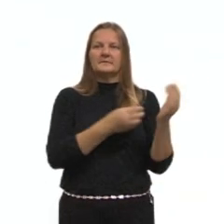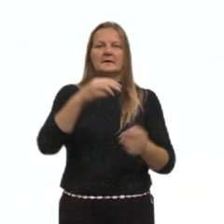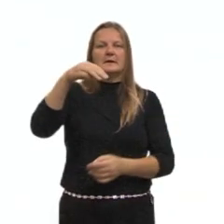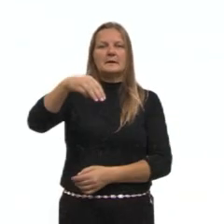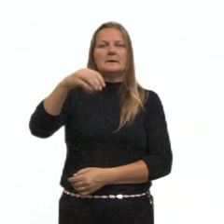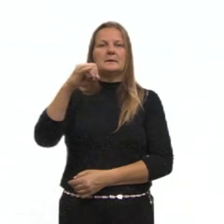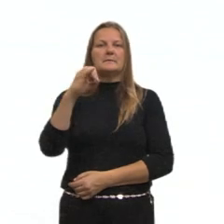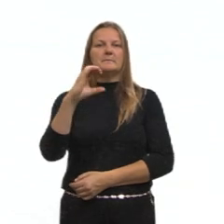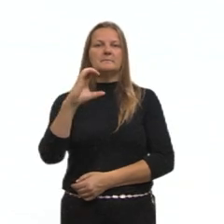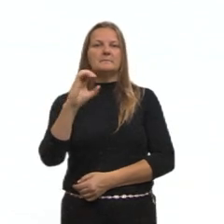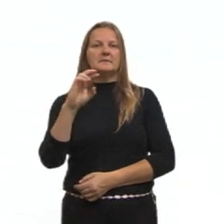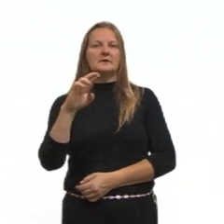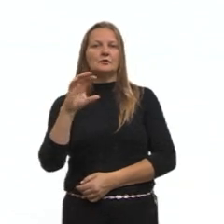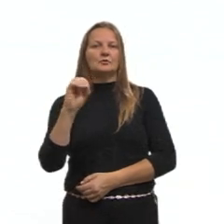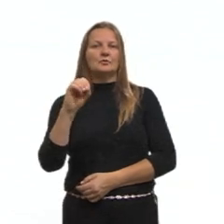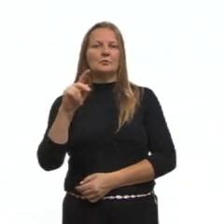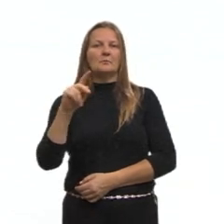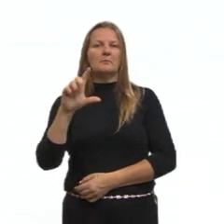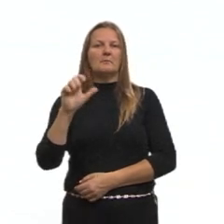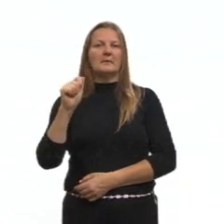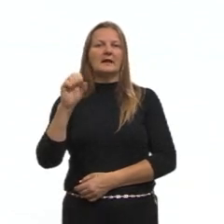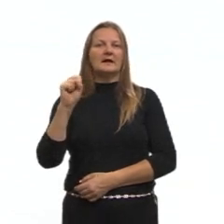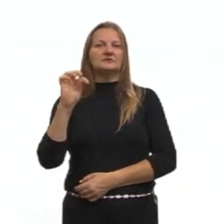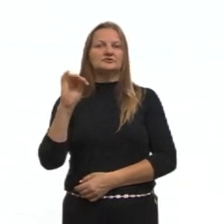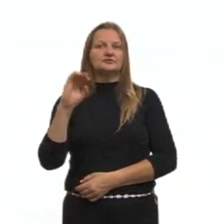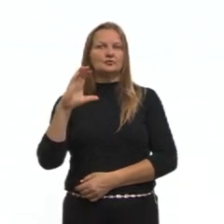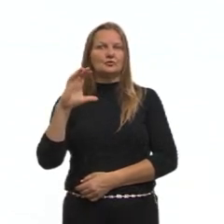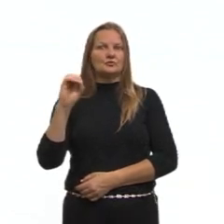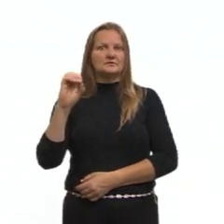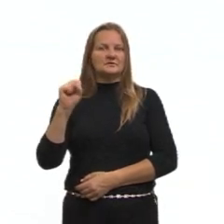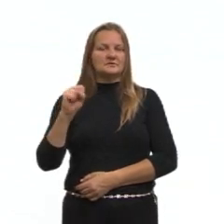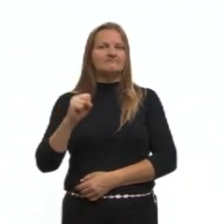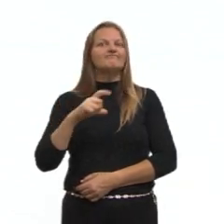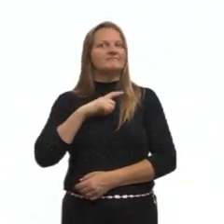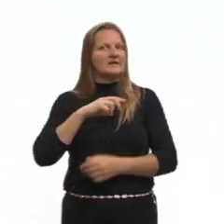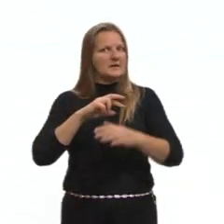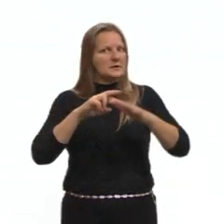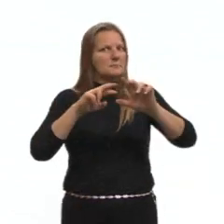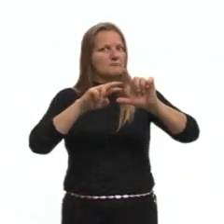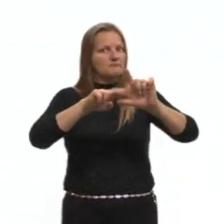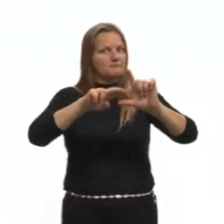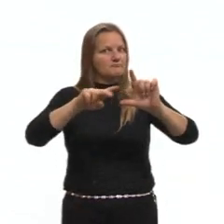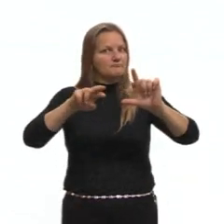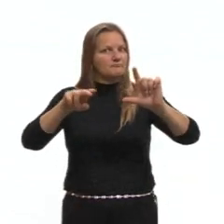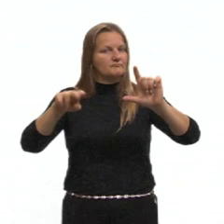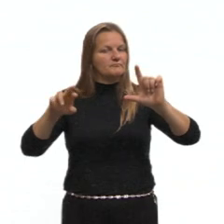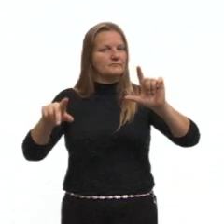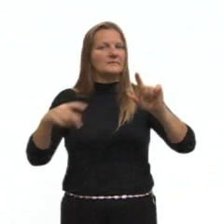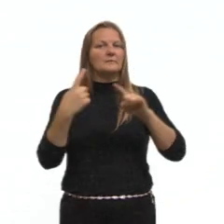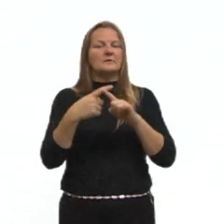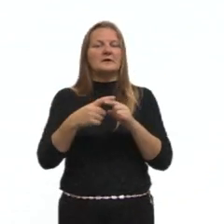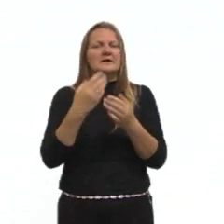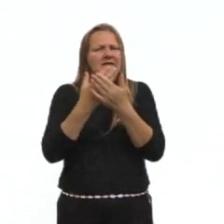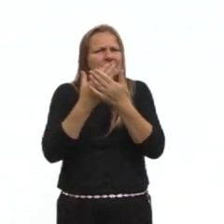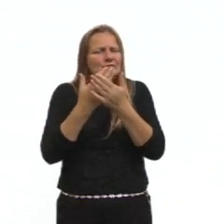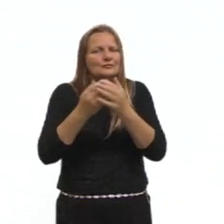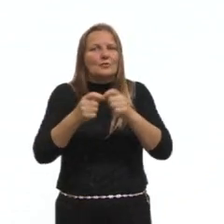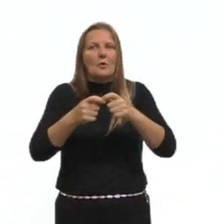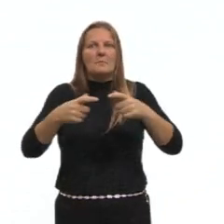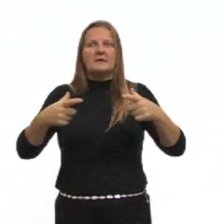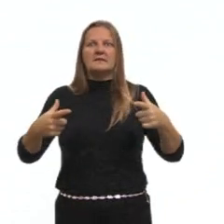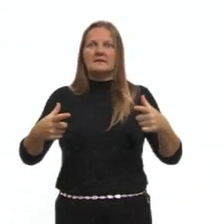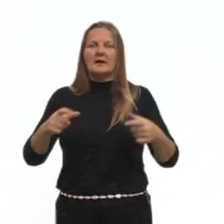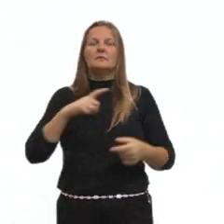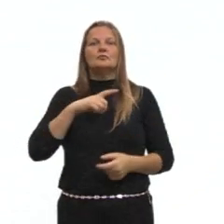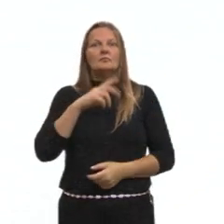microplásticos e esses Estão bem na mídia hoje né Esse sim são bem atuais Porque os estudos têm aumentado né